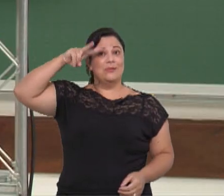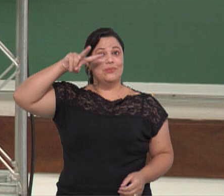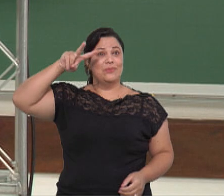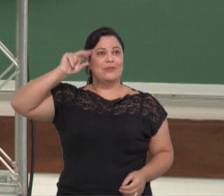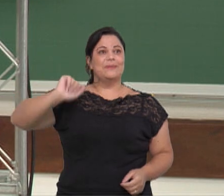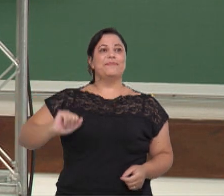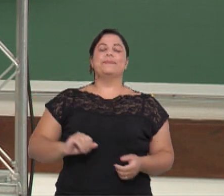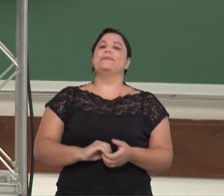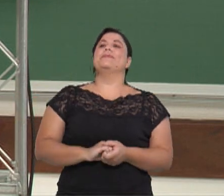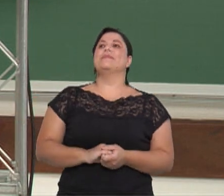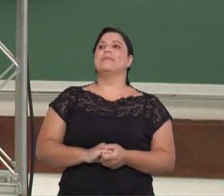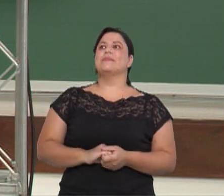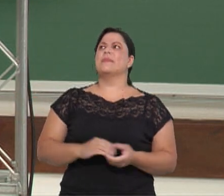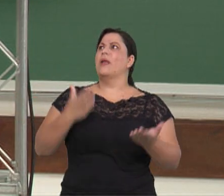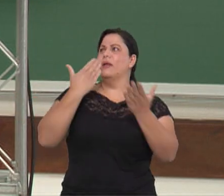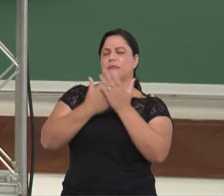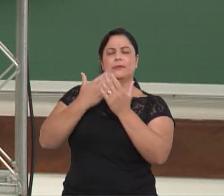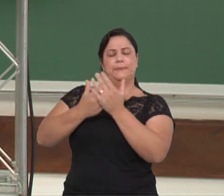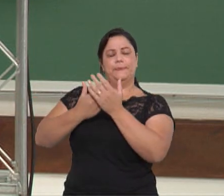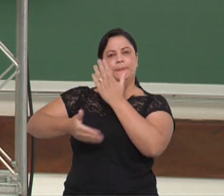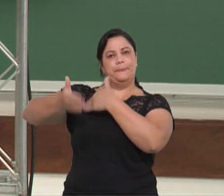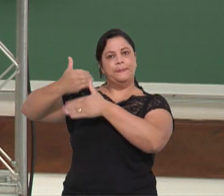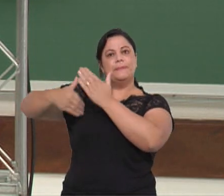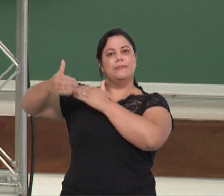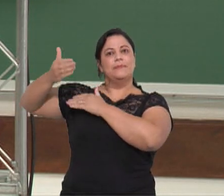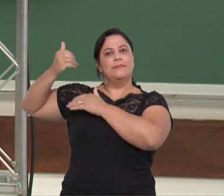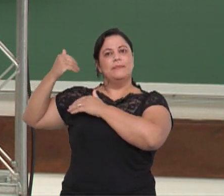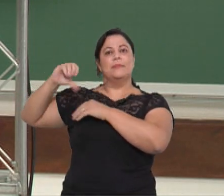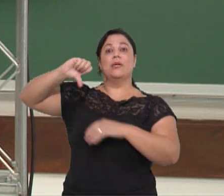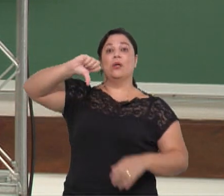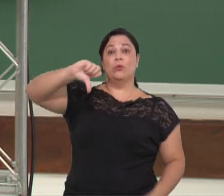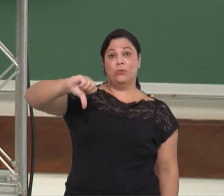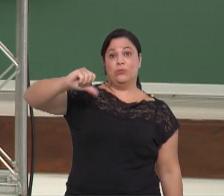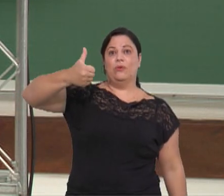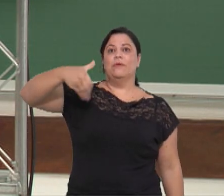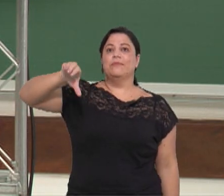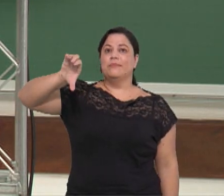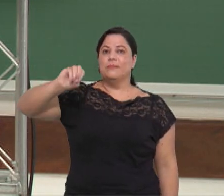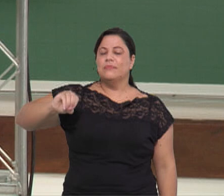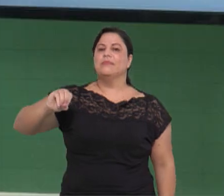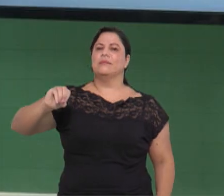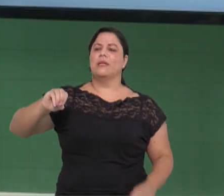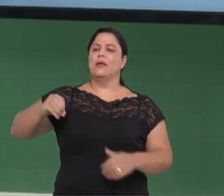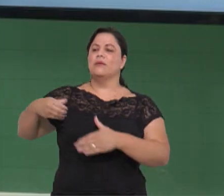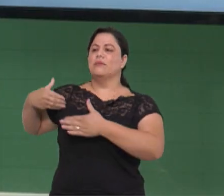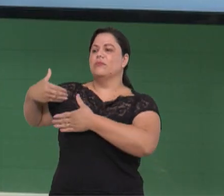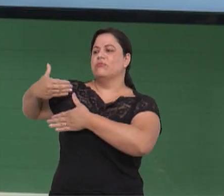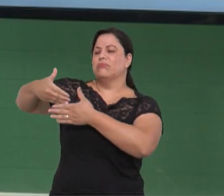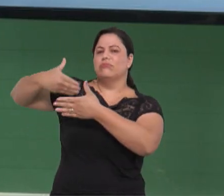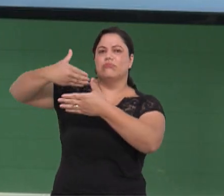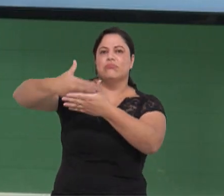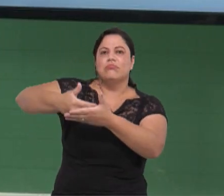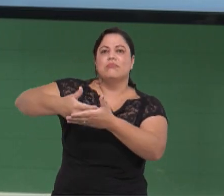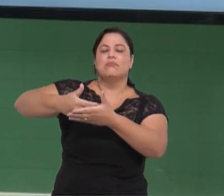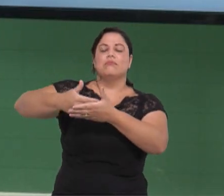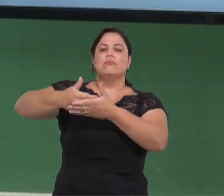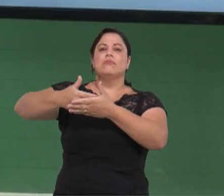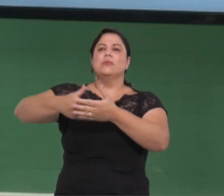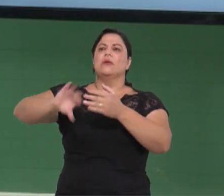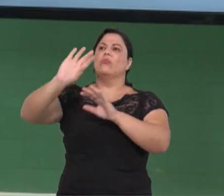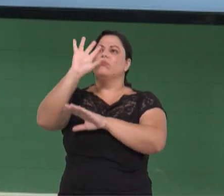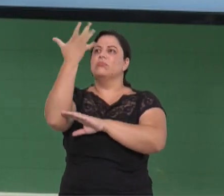Bom, nas aulas passadas, na aula 9 e 10, você vem acompanhando